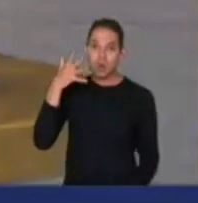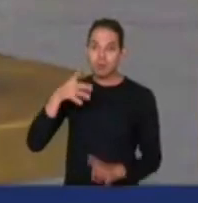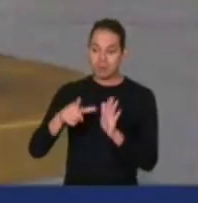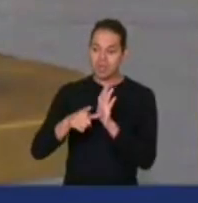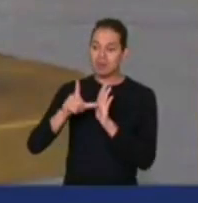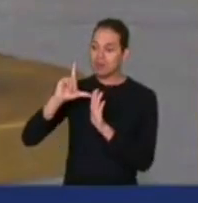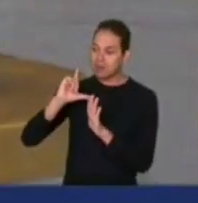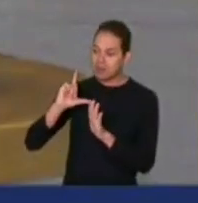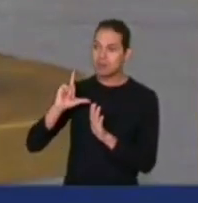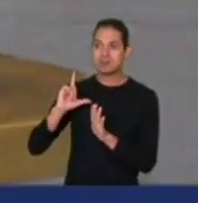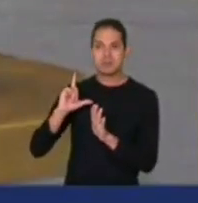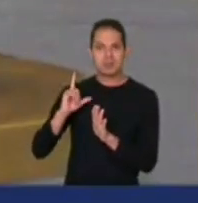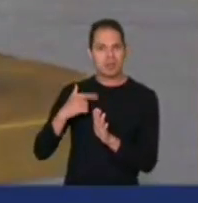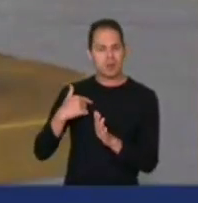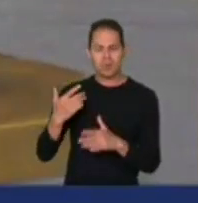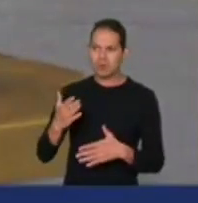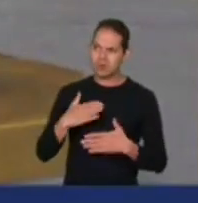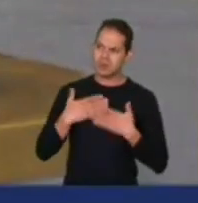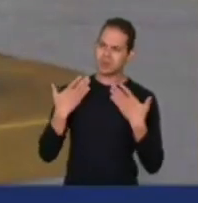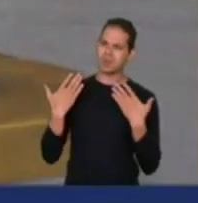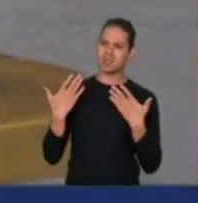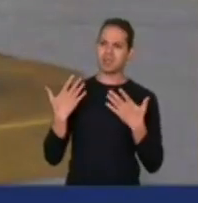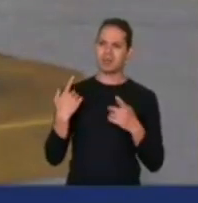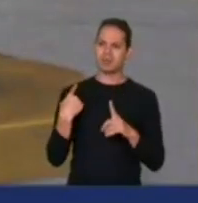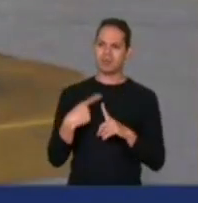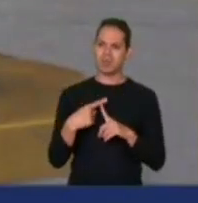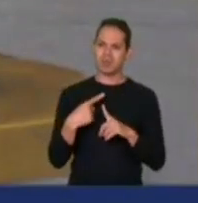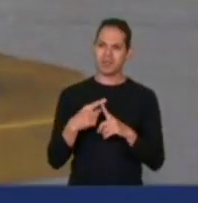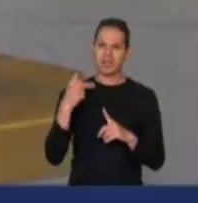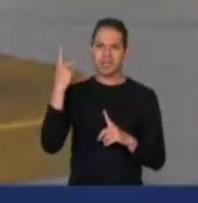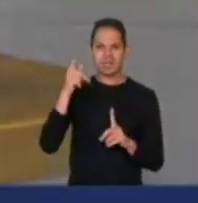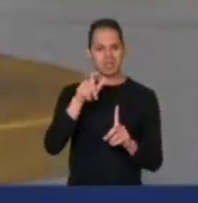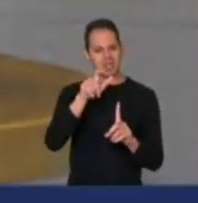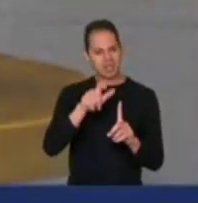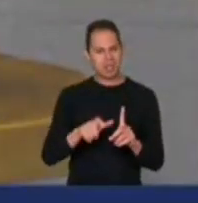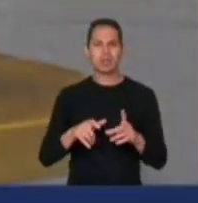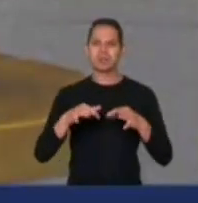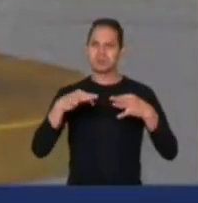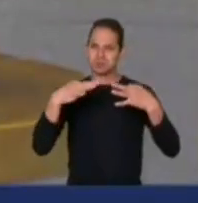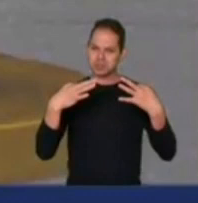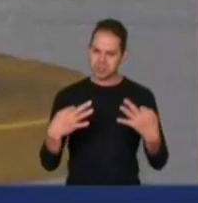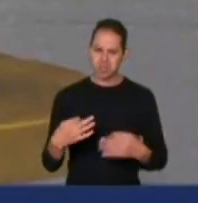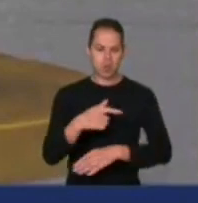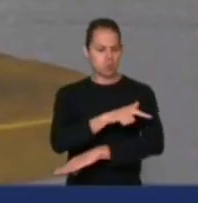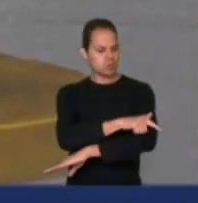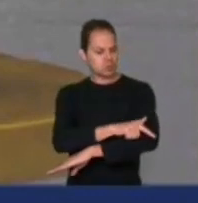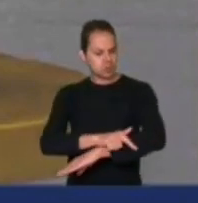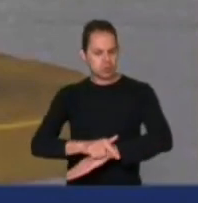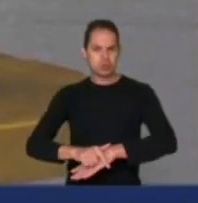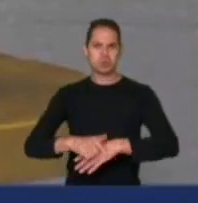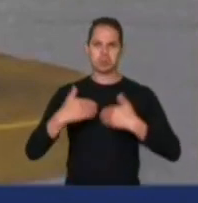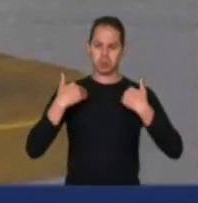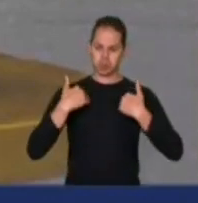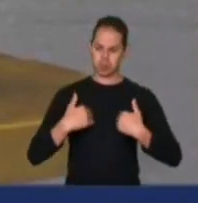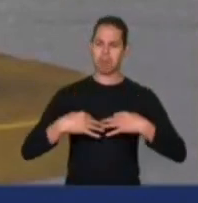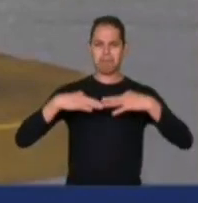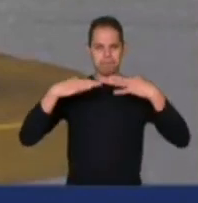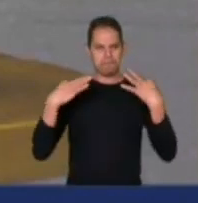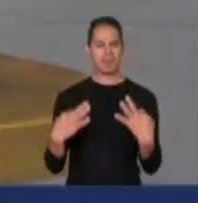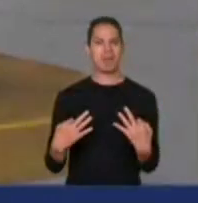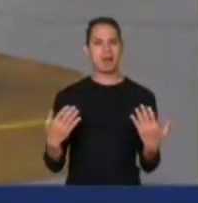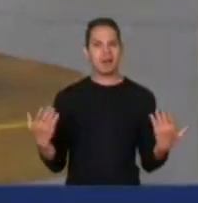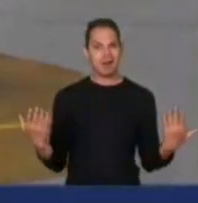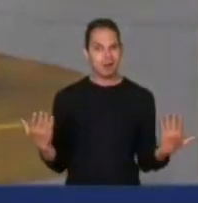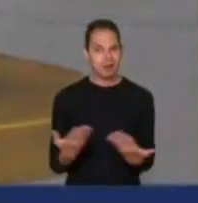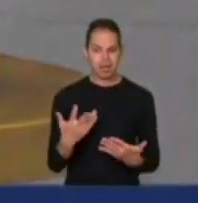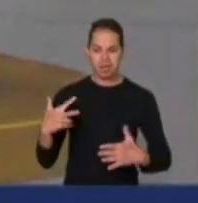me surpreendeu muito porque até então um parlamentar muito cordato, muito civilizado, de fino trato, e agora transmutado